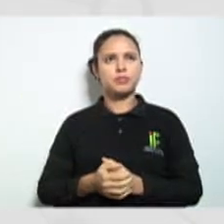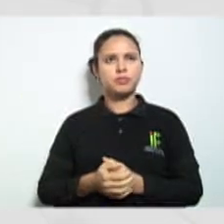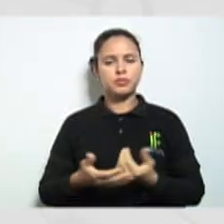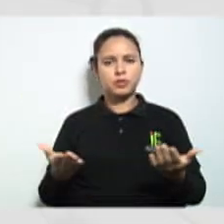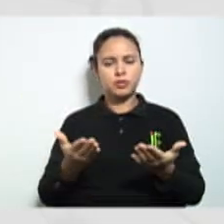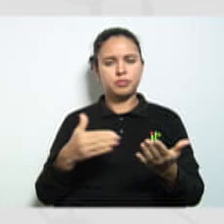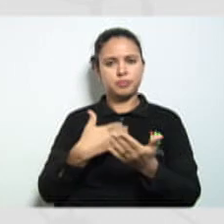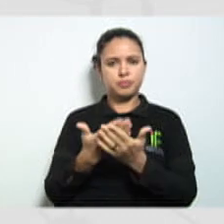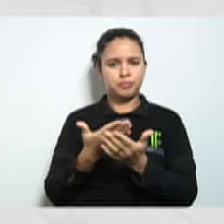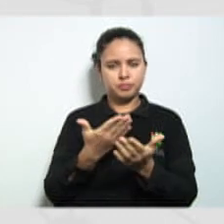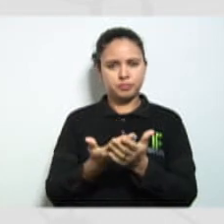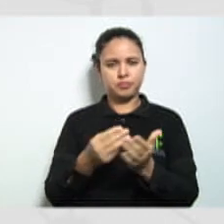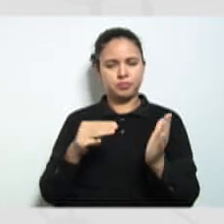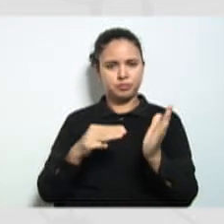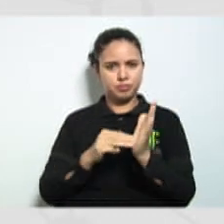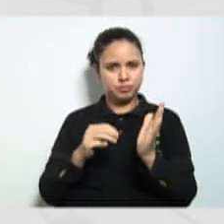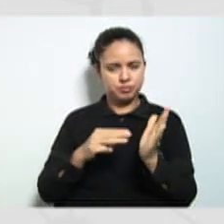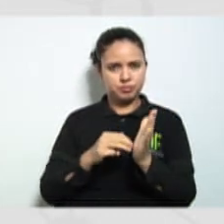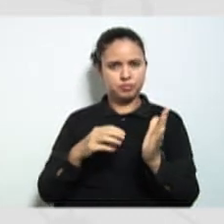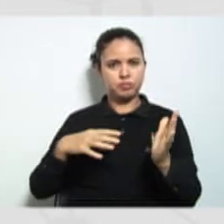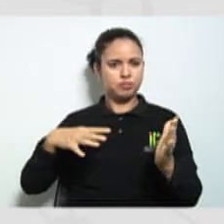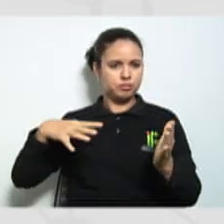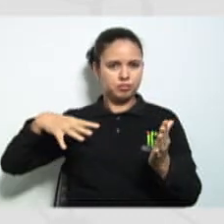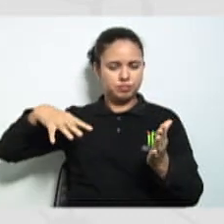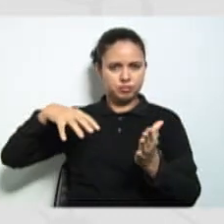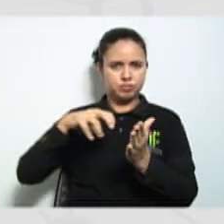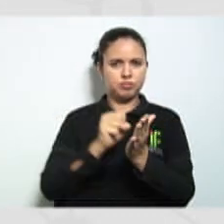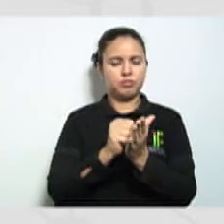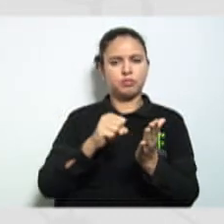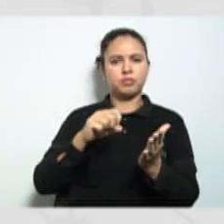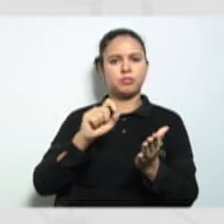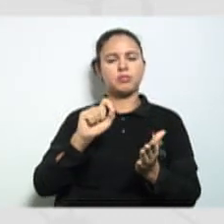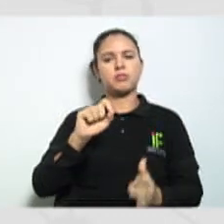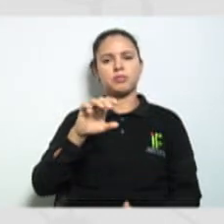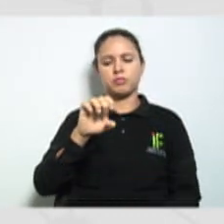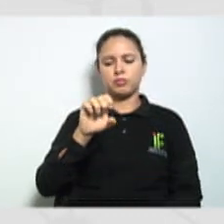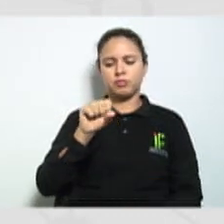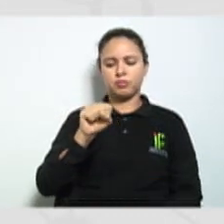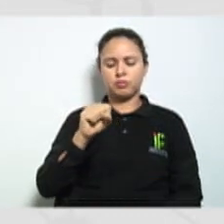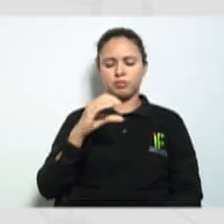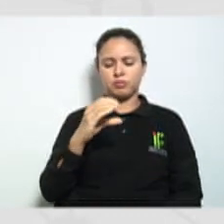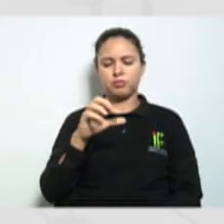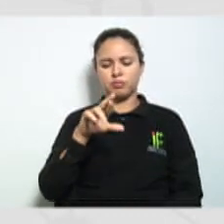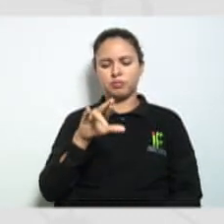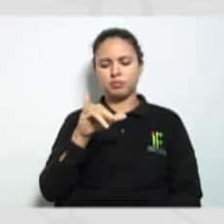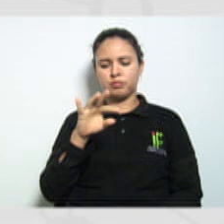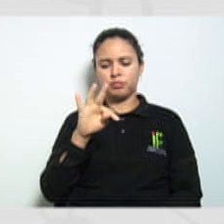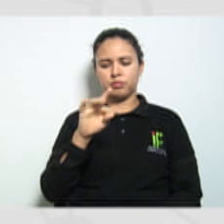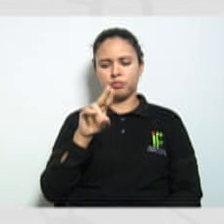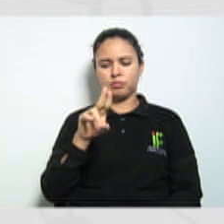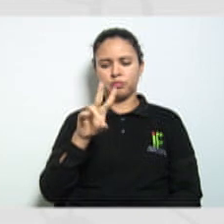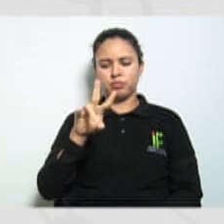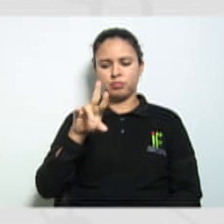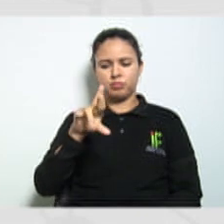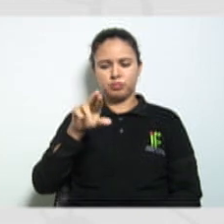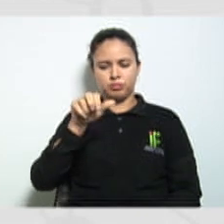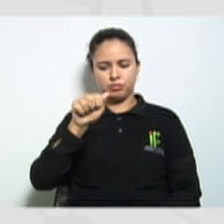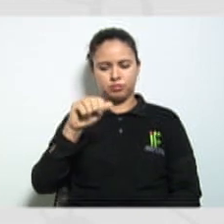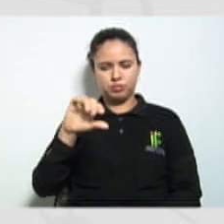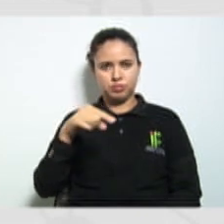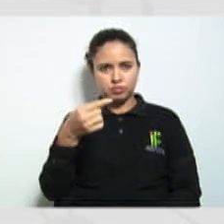estudar métodos de escrituração e as principais demonstrações contábeis